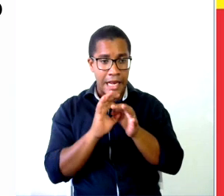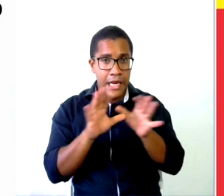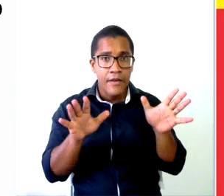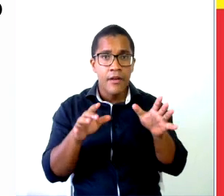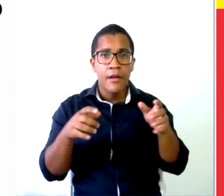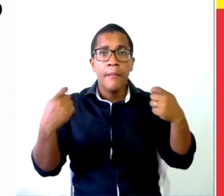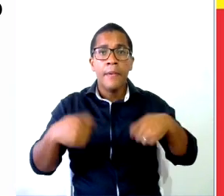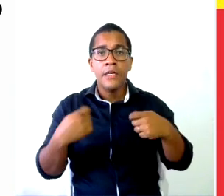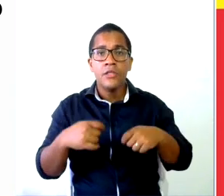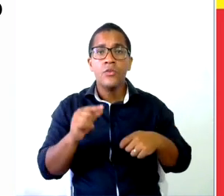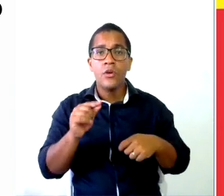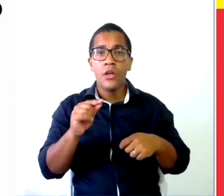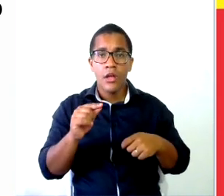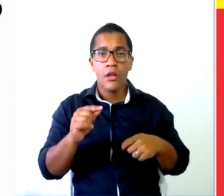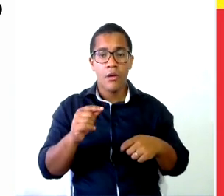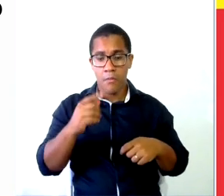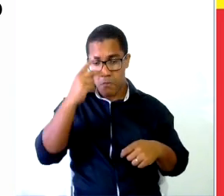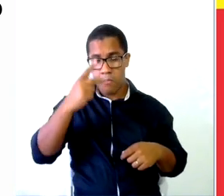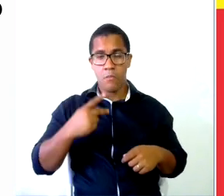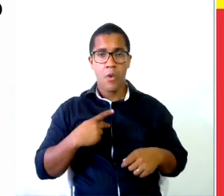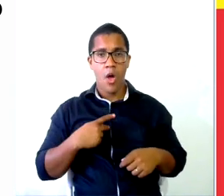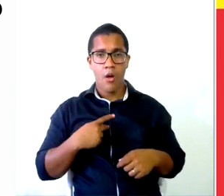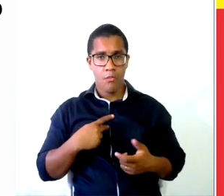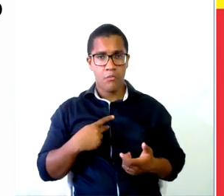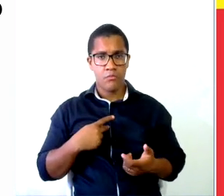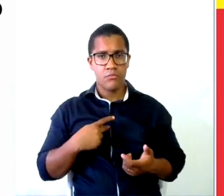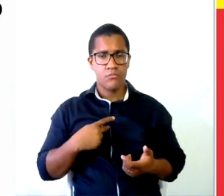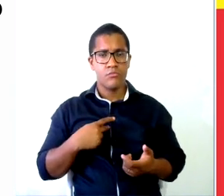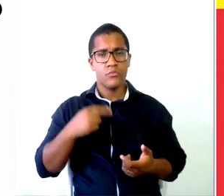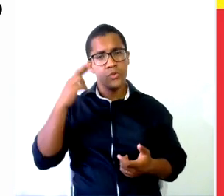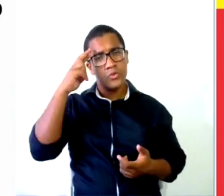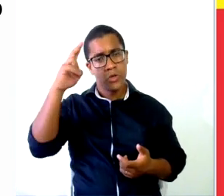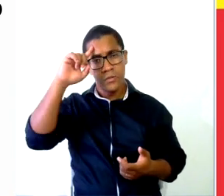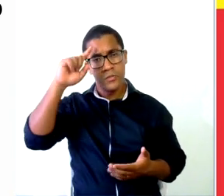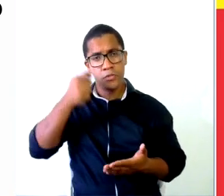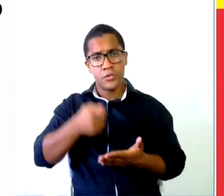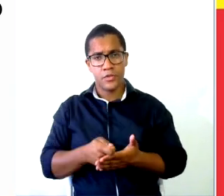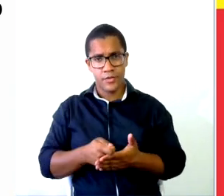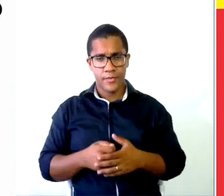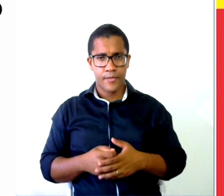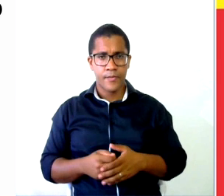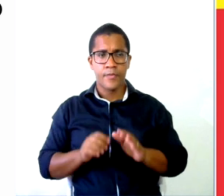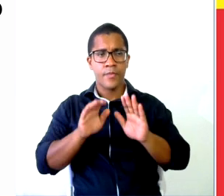mesmo. Então, já para Homero,